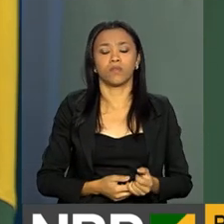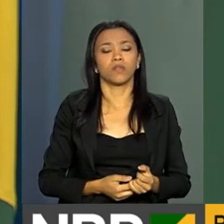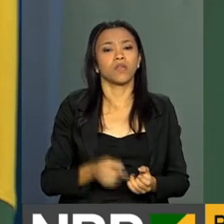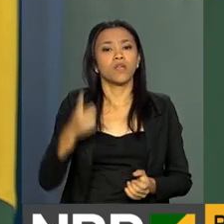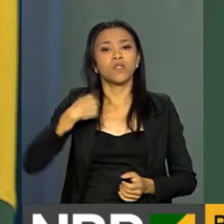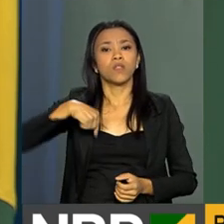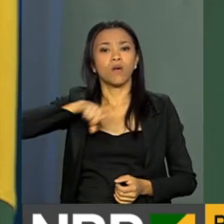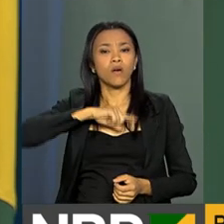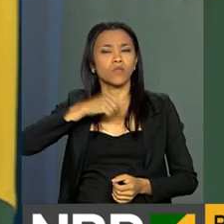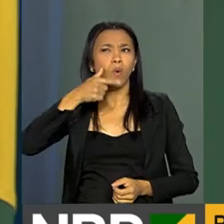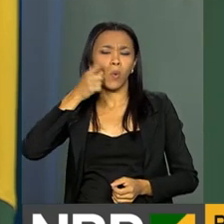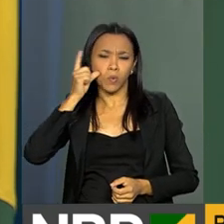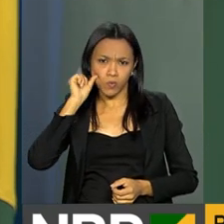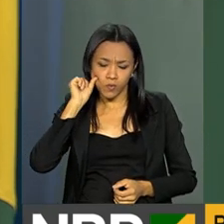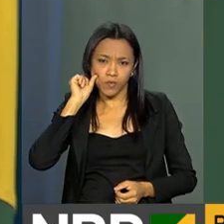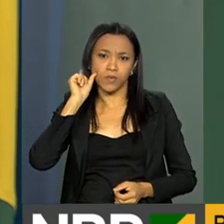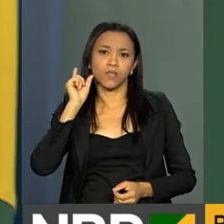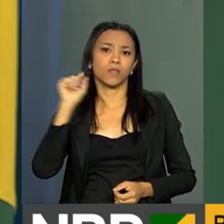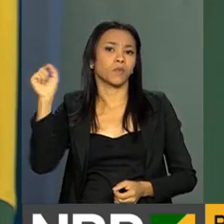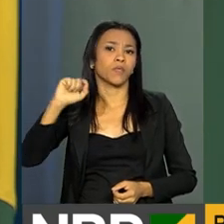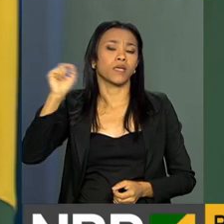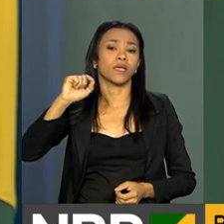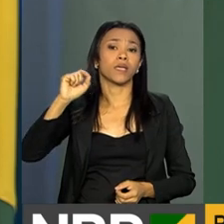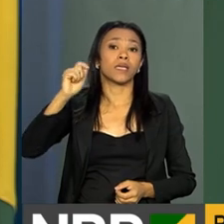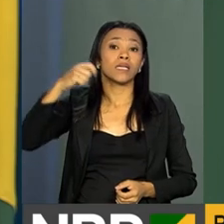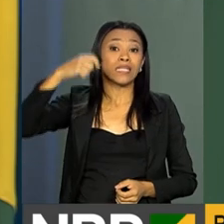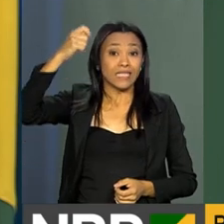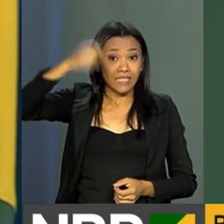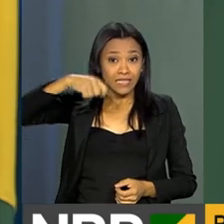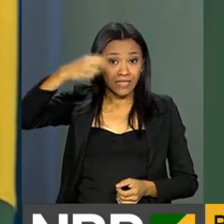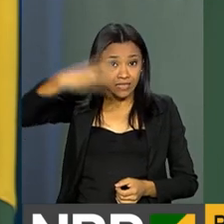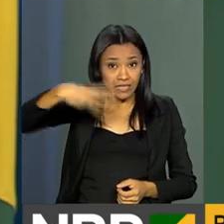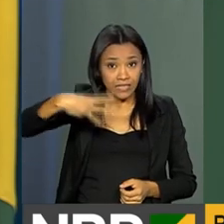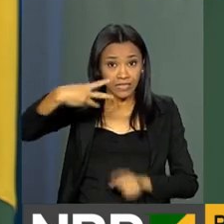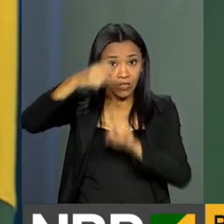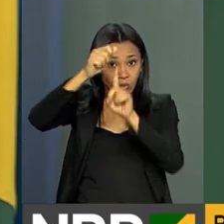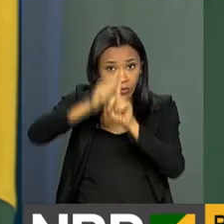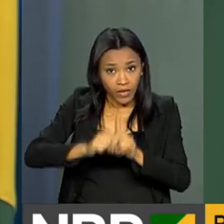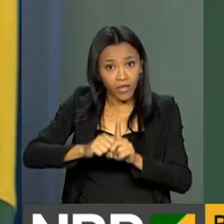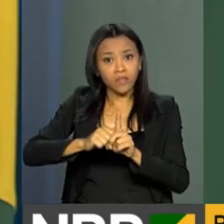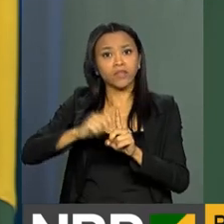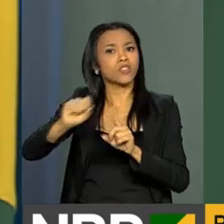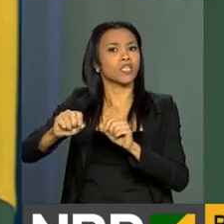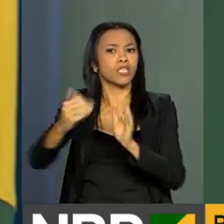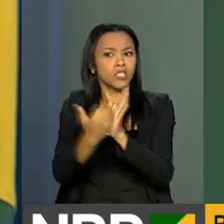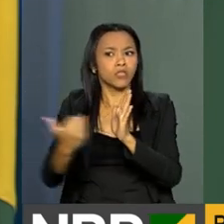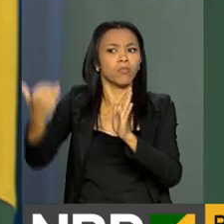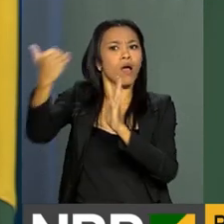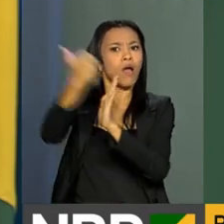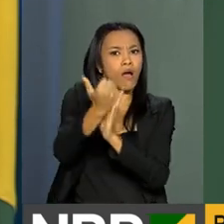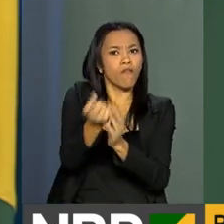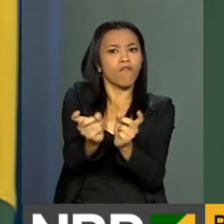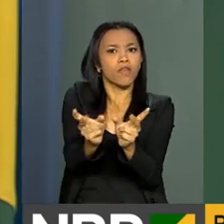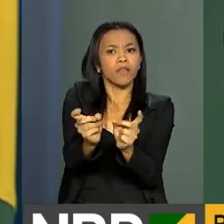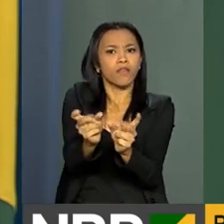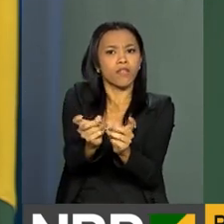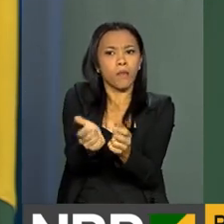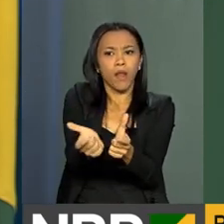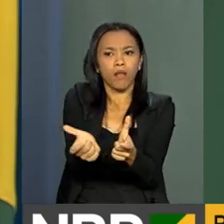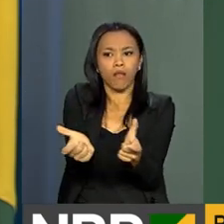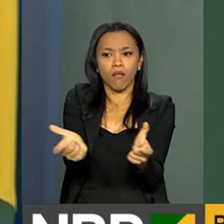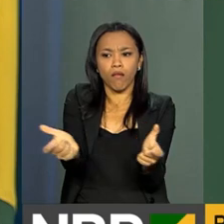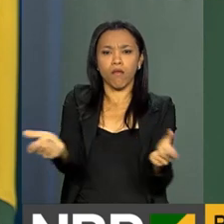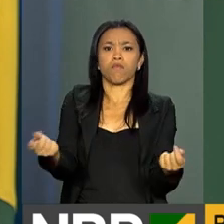Nós registramos ontem o terceiro mês consecutivo de alta no comércio varejista, não é?